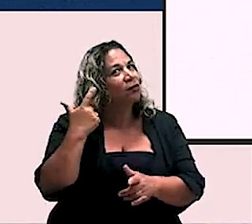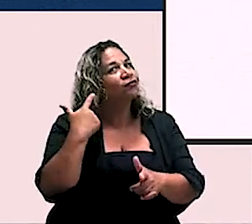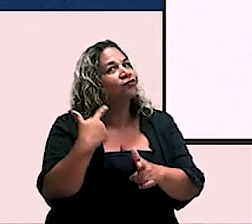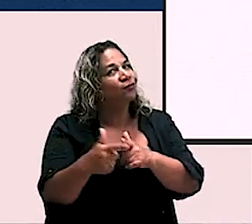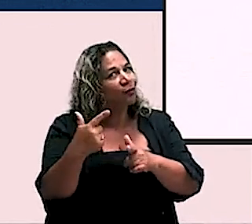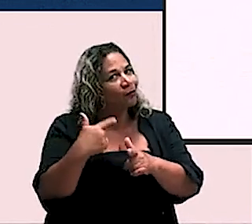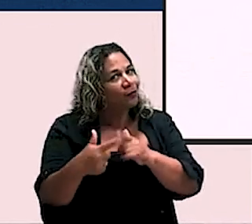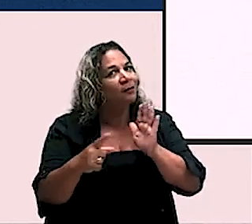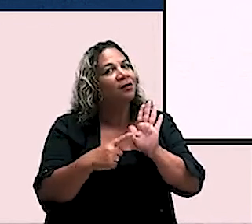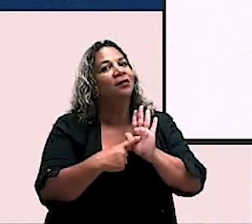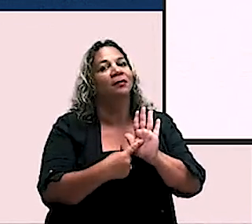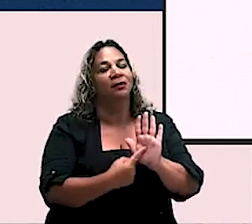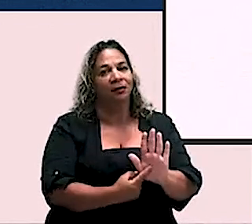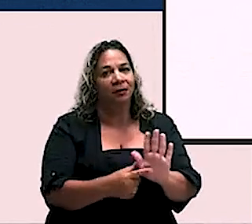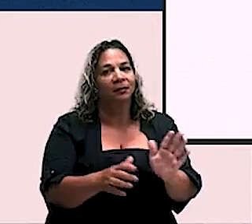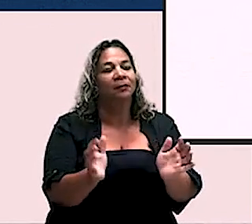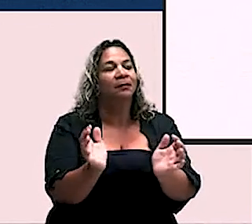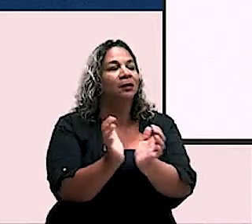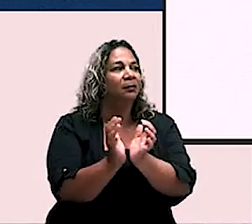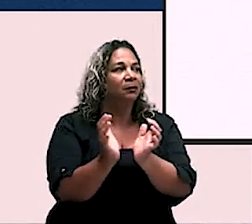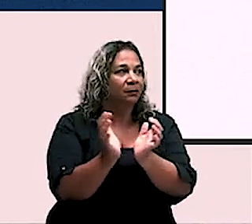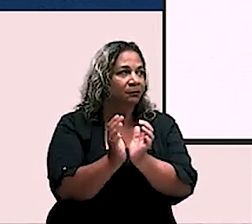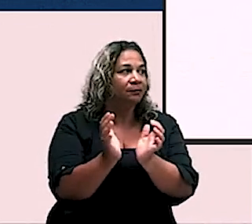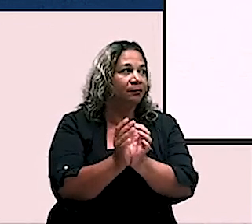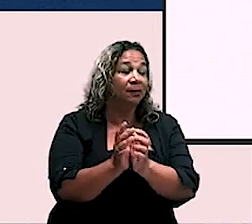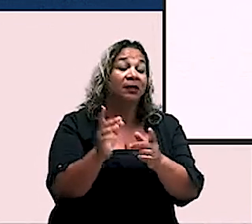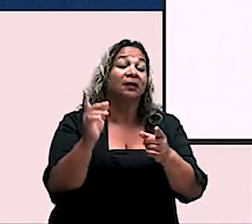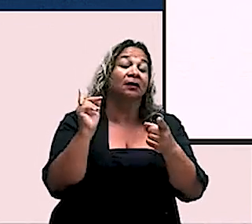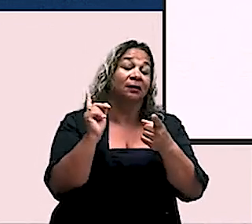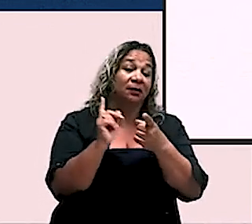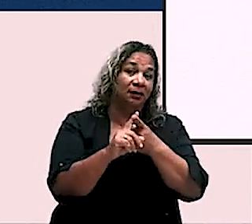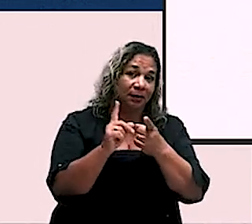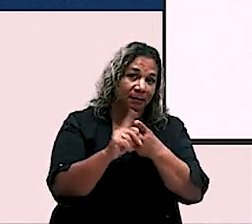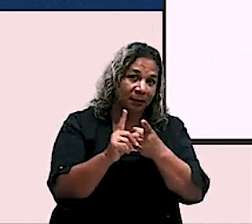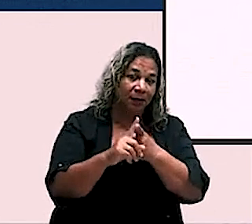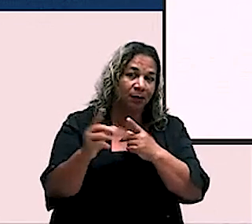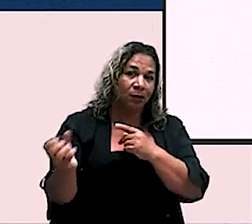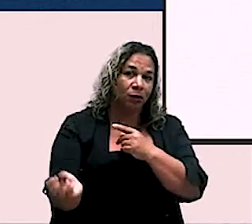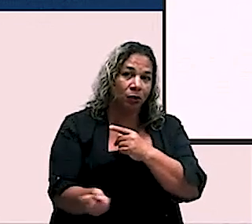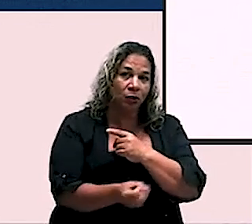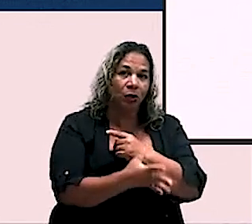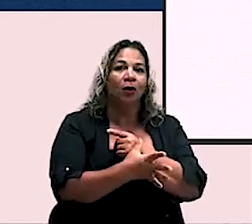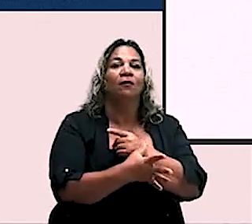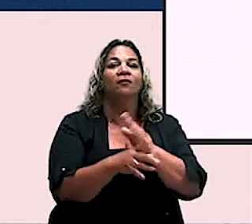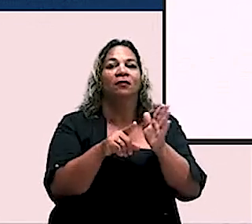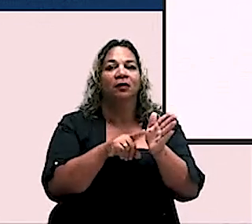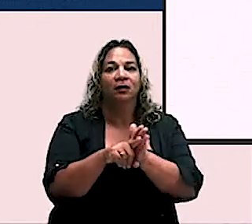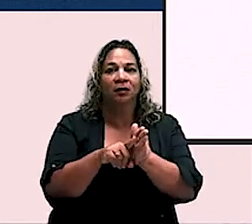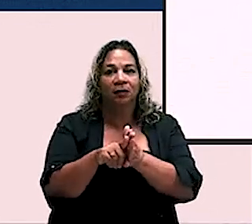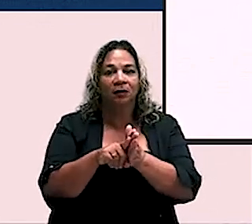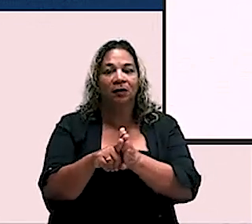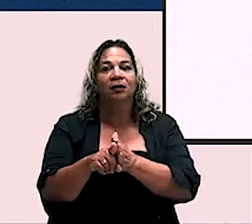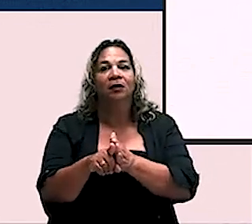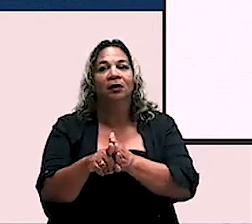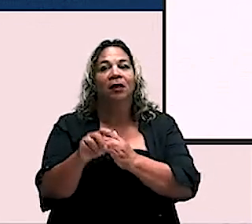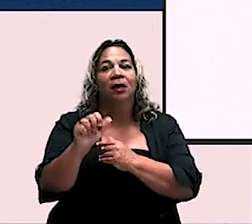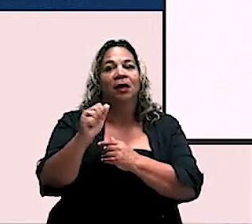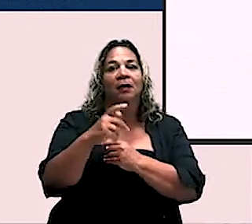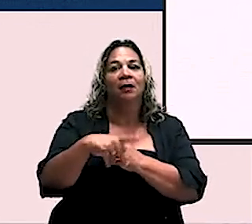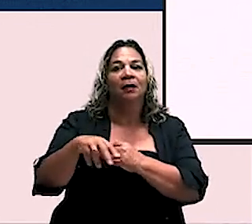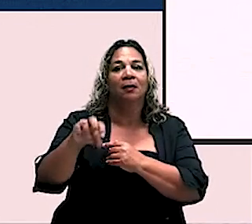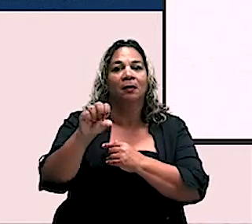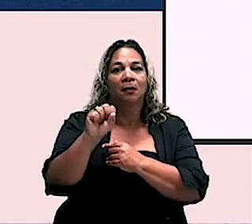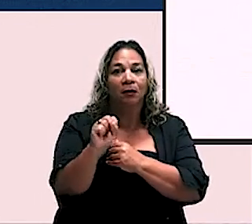foram apontados pela equipe. Também está prevista a realização de novas fiscalizações, né, voltadas à APS em outros